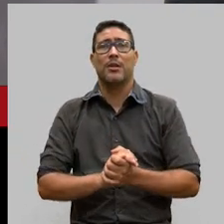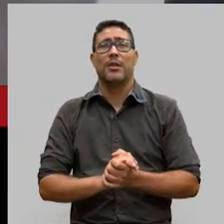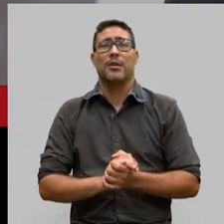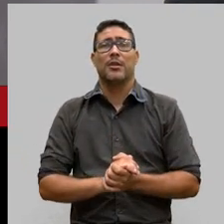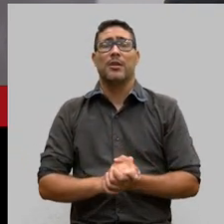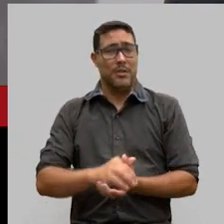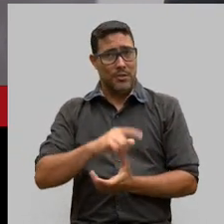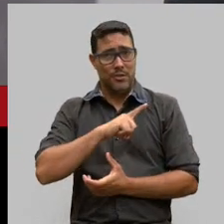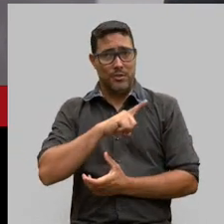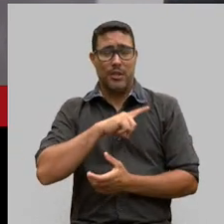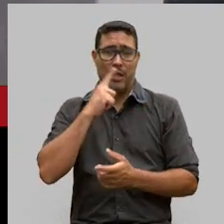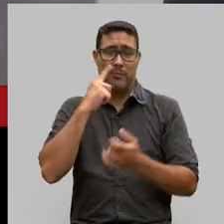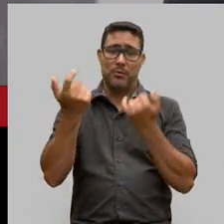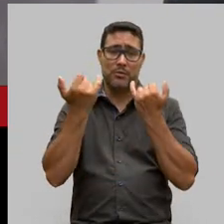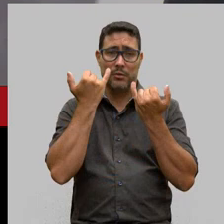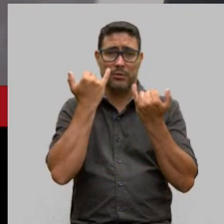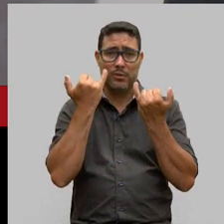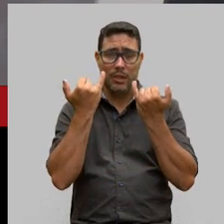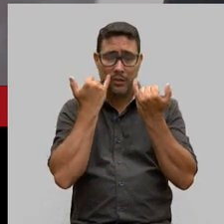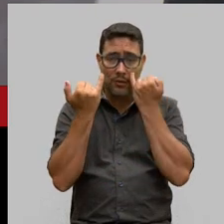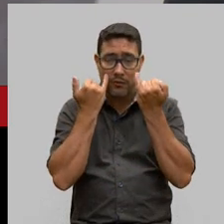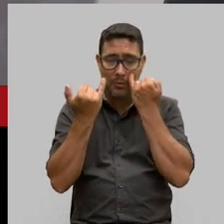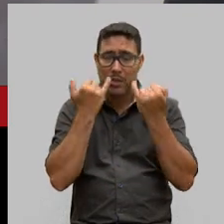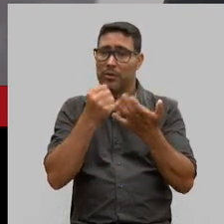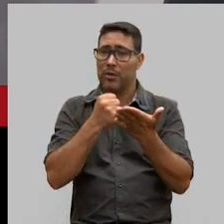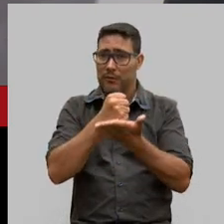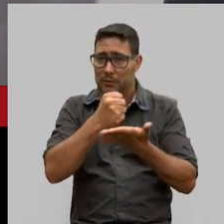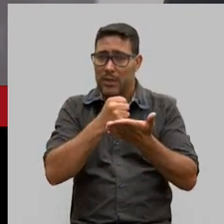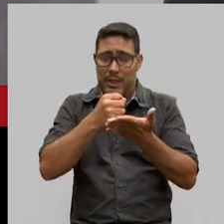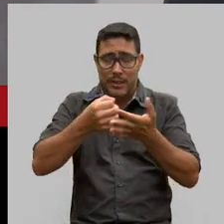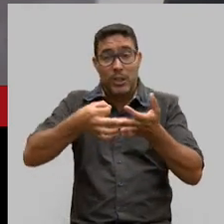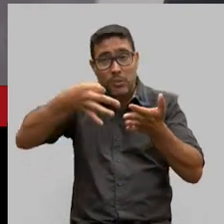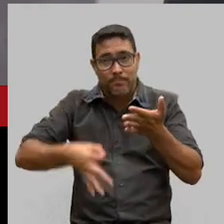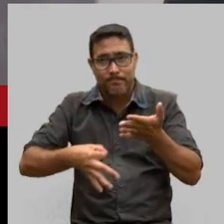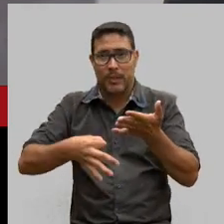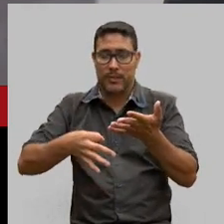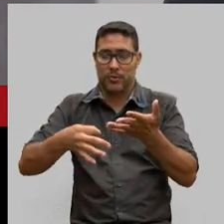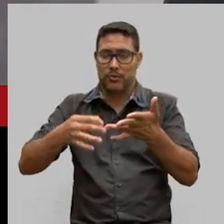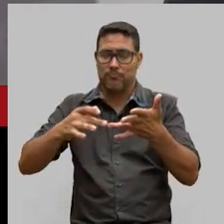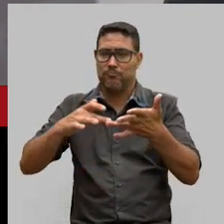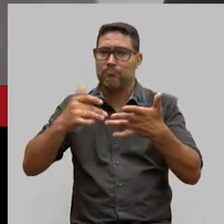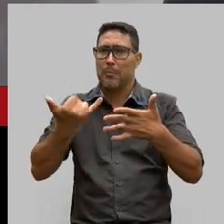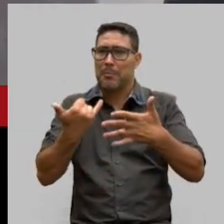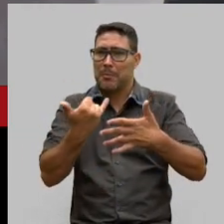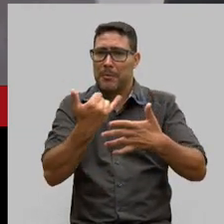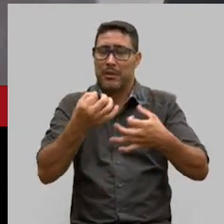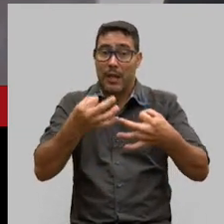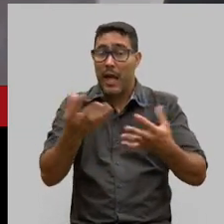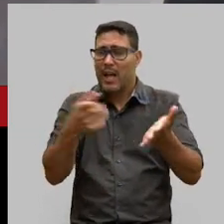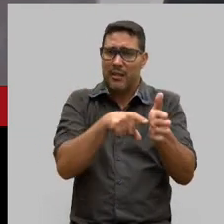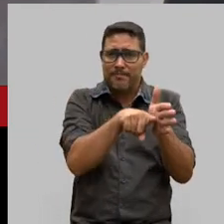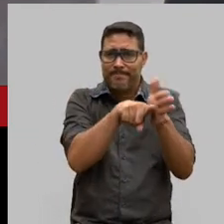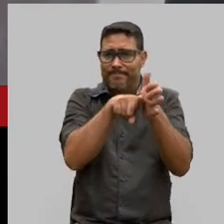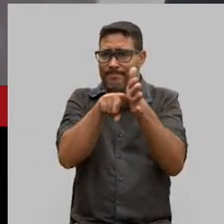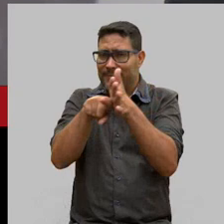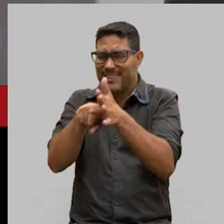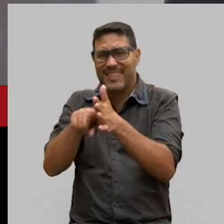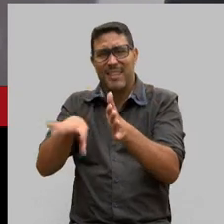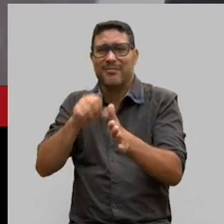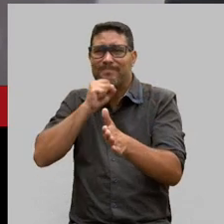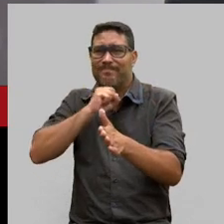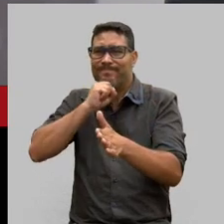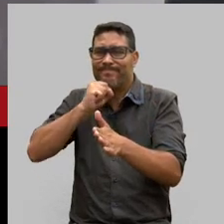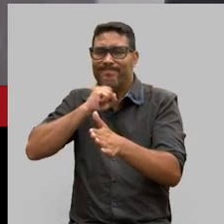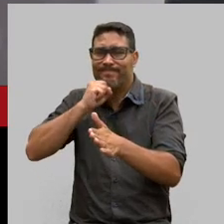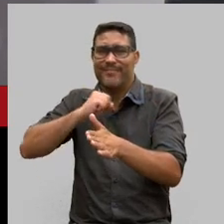dados precisos ou mais apurados sobre a questão do autismo as pesquisas que nós temos ainda são pesquisas antigas ainda são